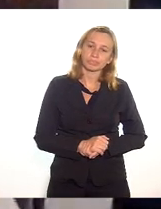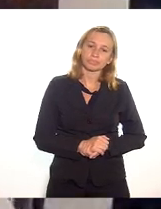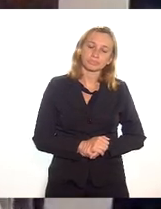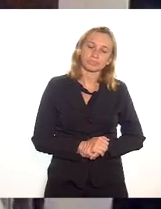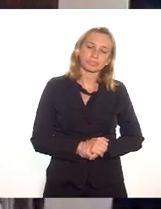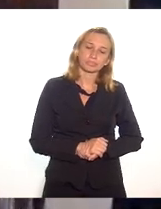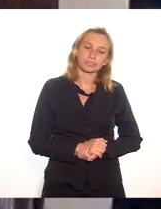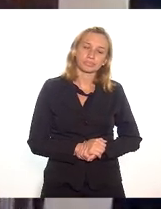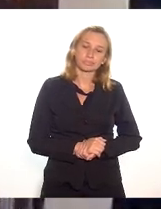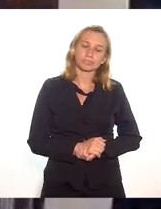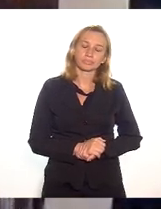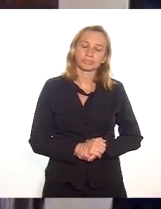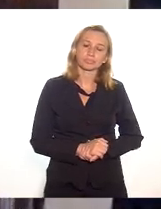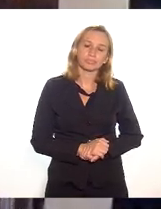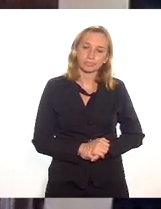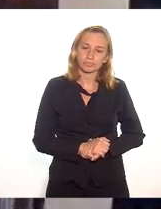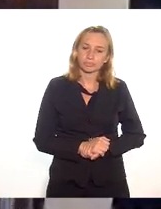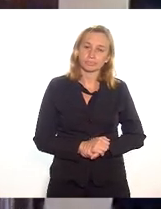subsídio cruzado,